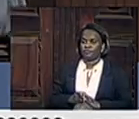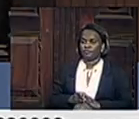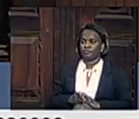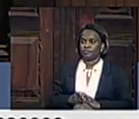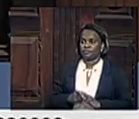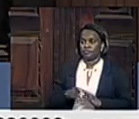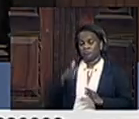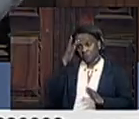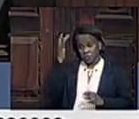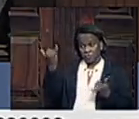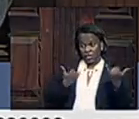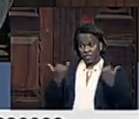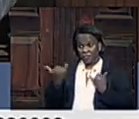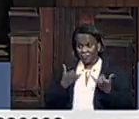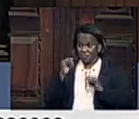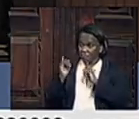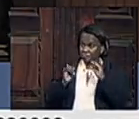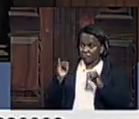Dizem